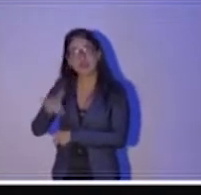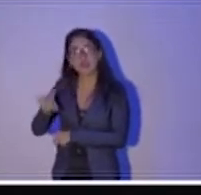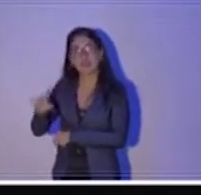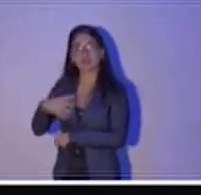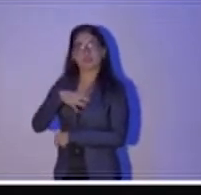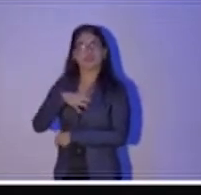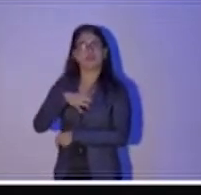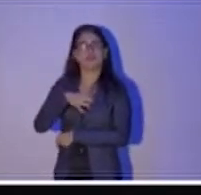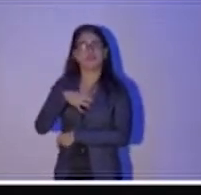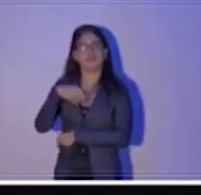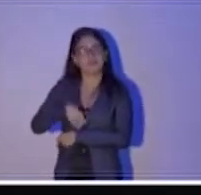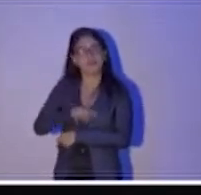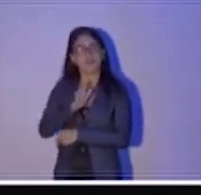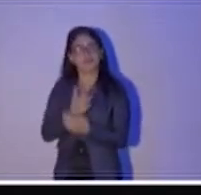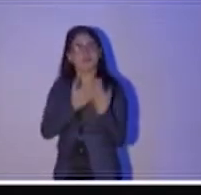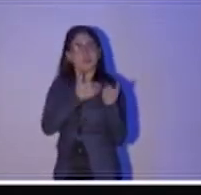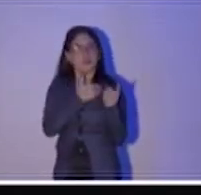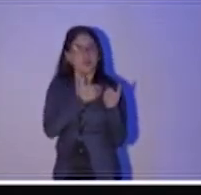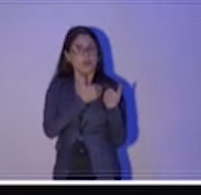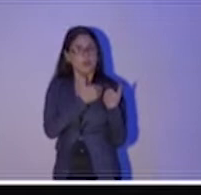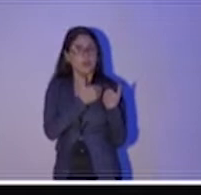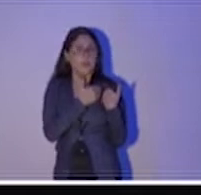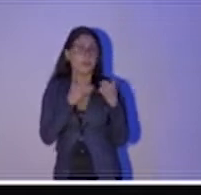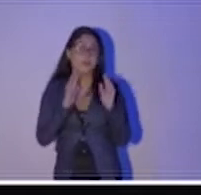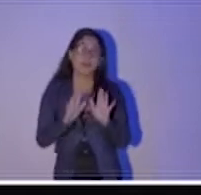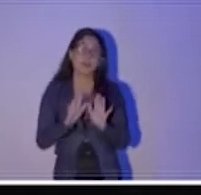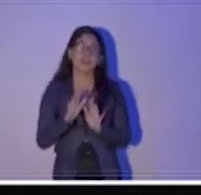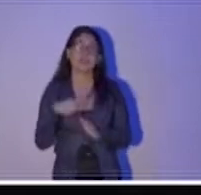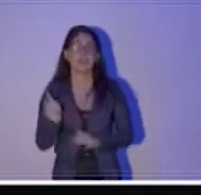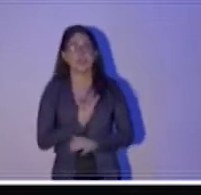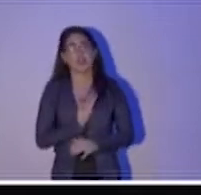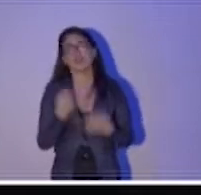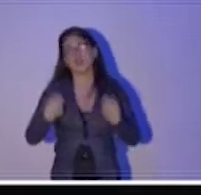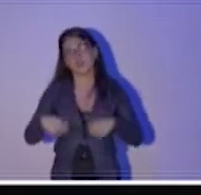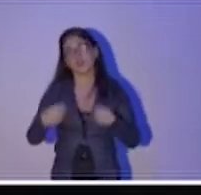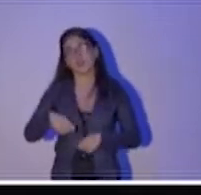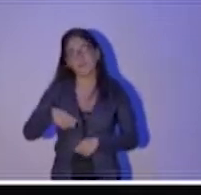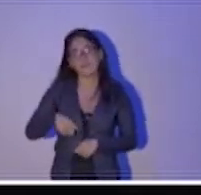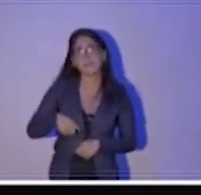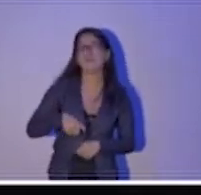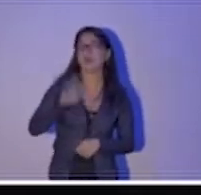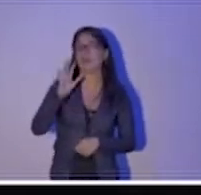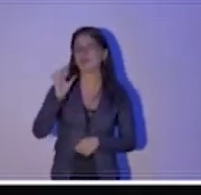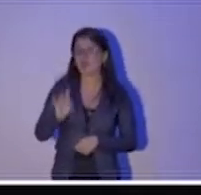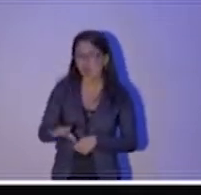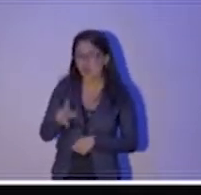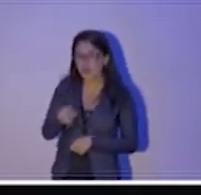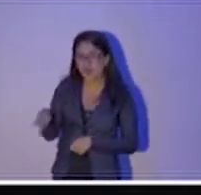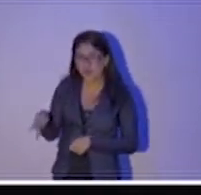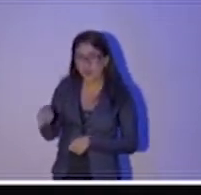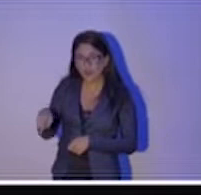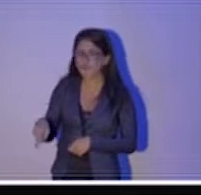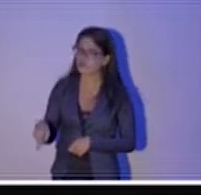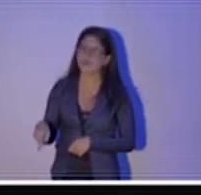mais responsável, mas nós precisamos mais do que esses professores